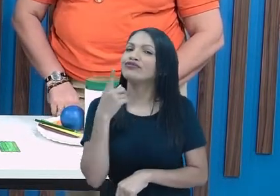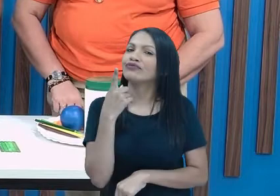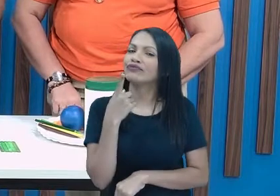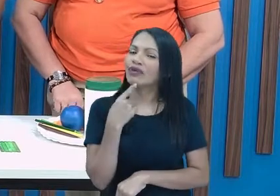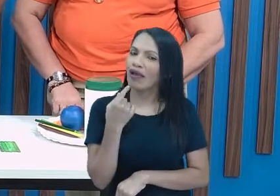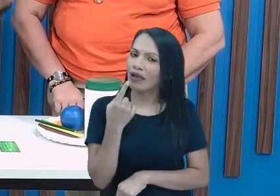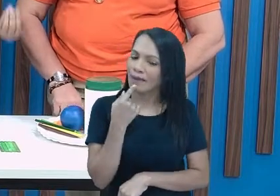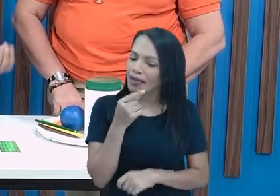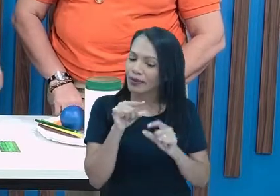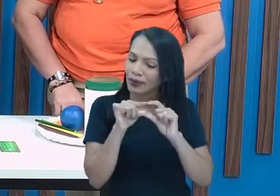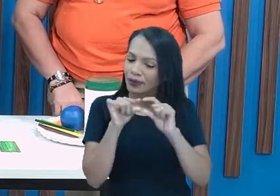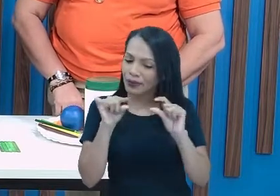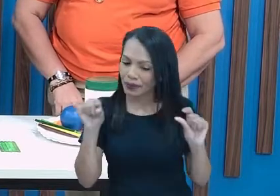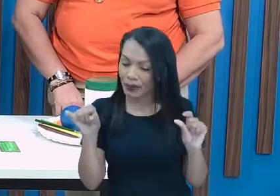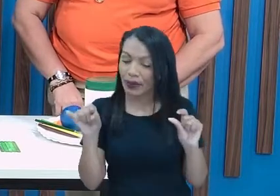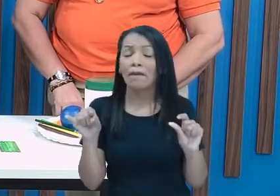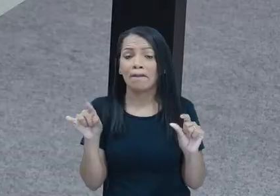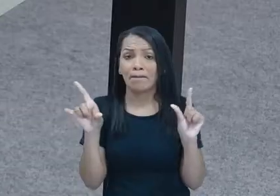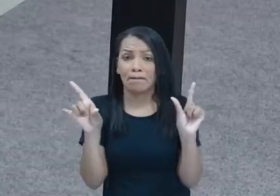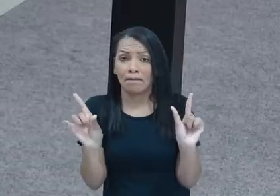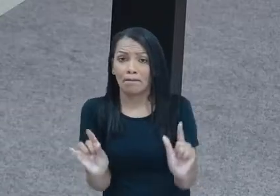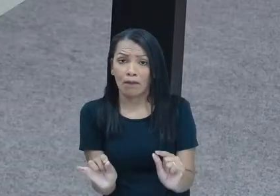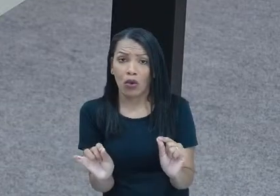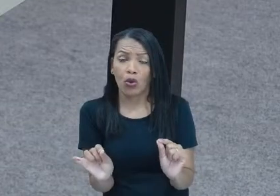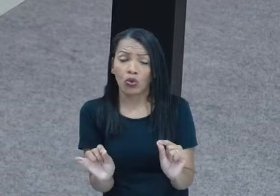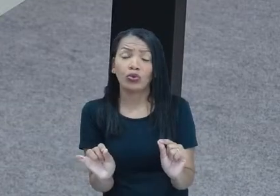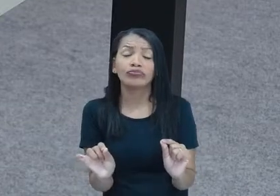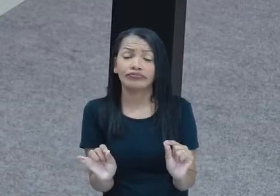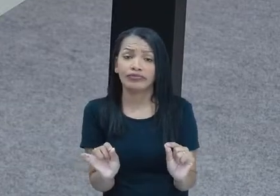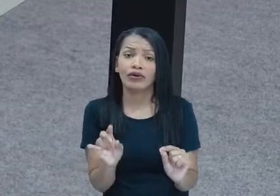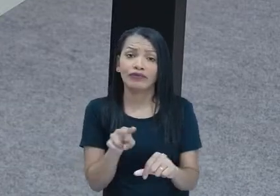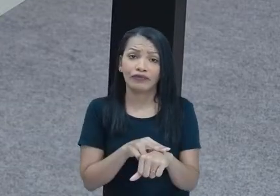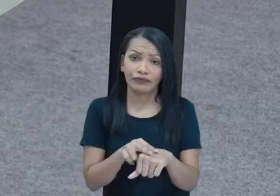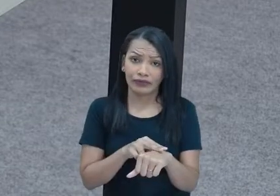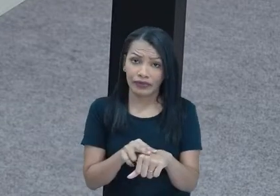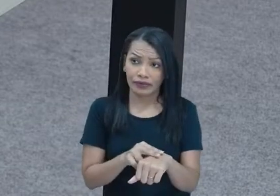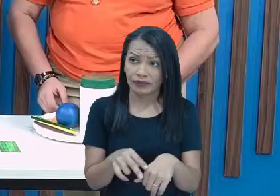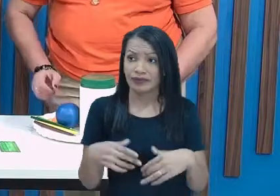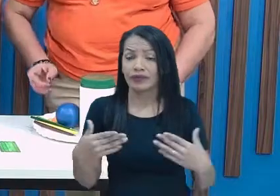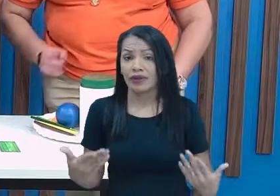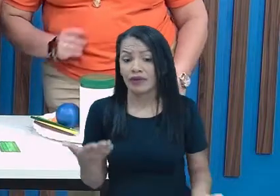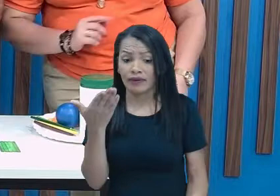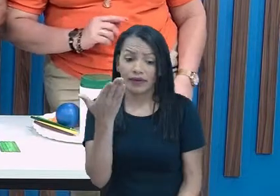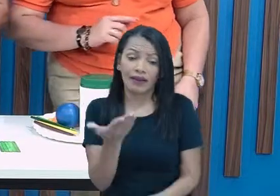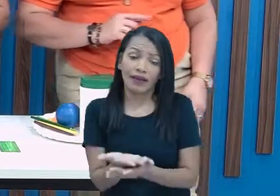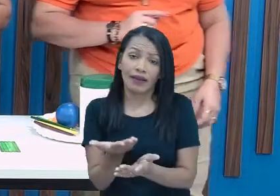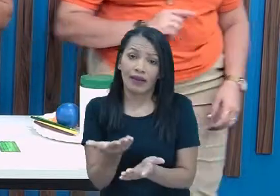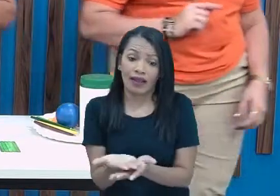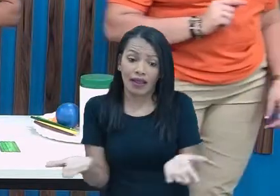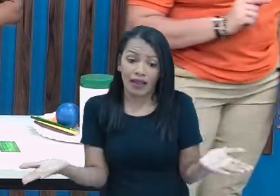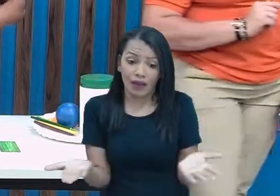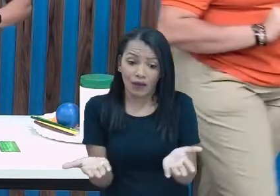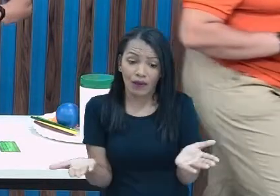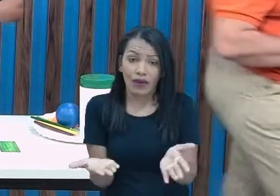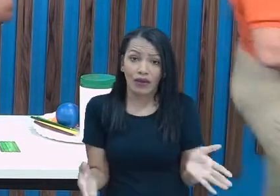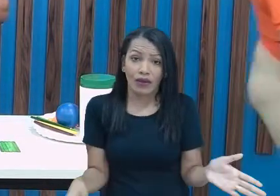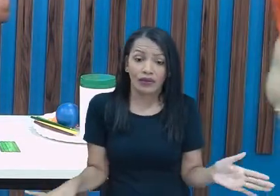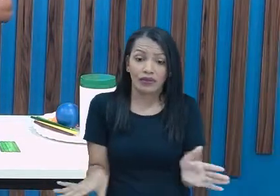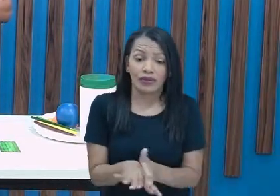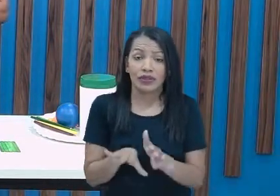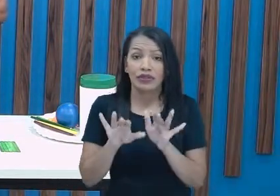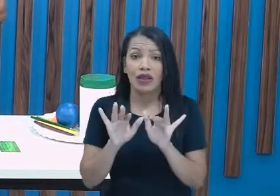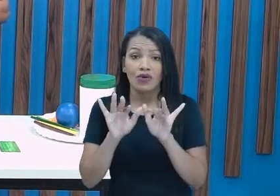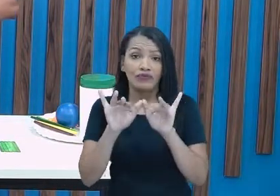vermelhos e menos palitos verdes, tá certo? E aí, a nossa aula está chegando